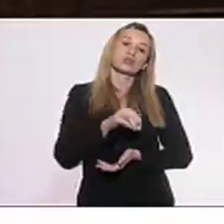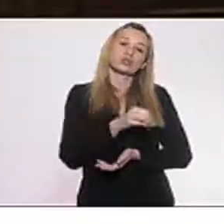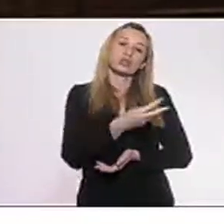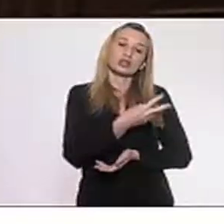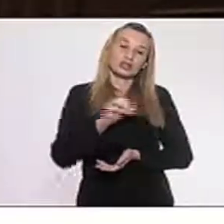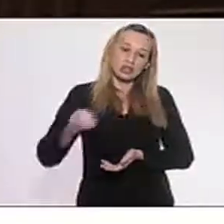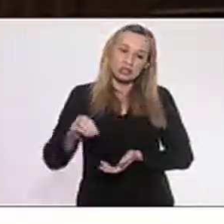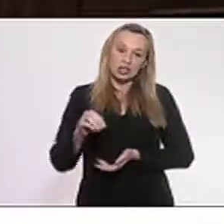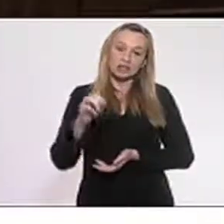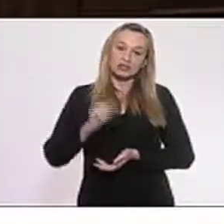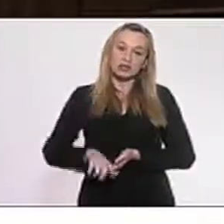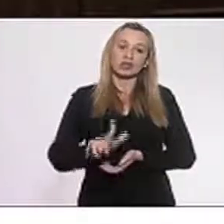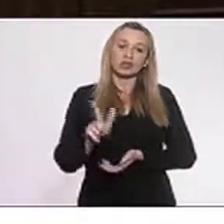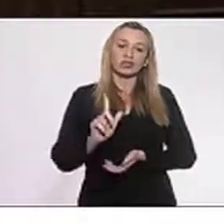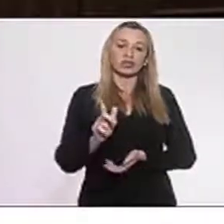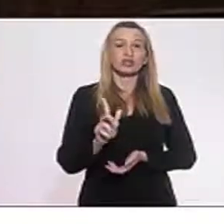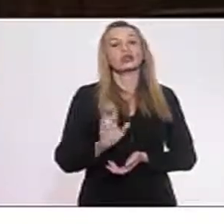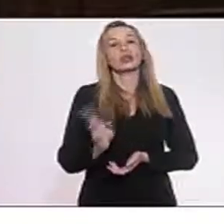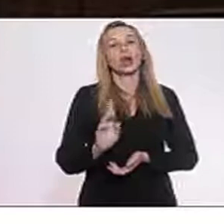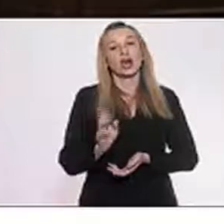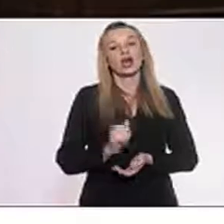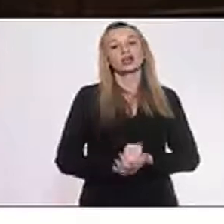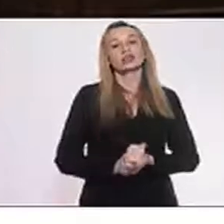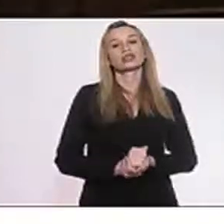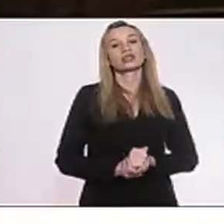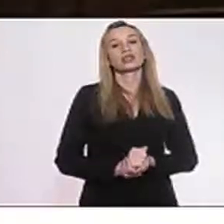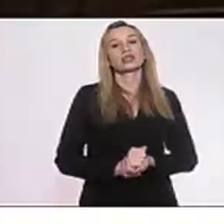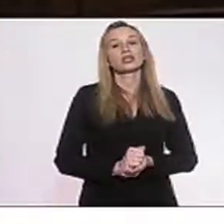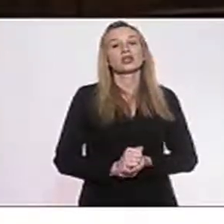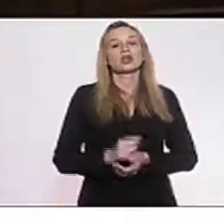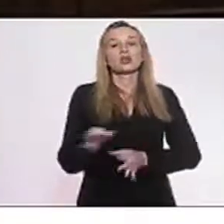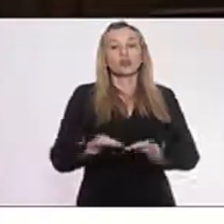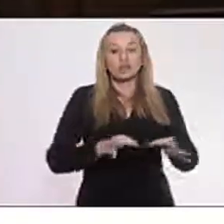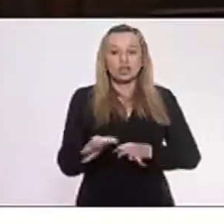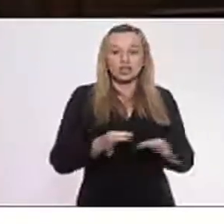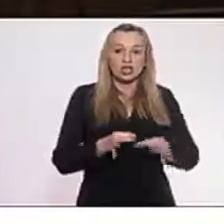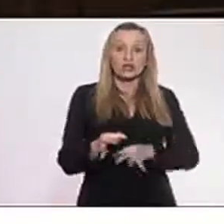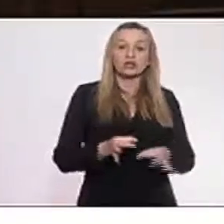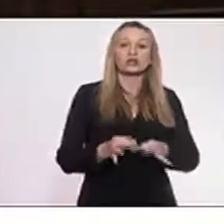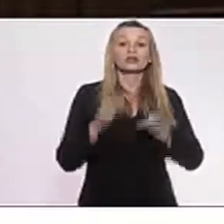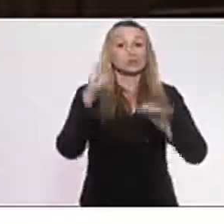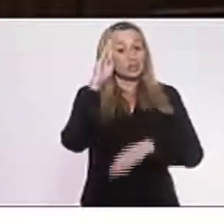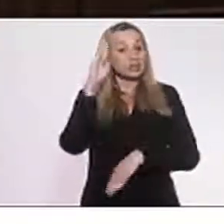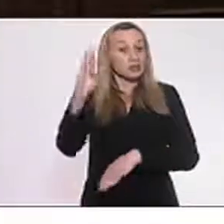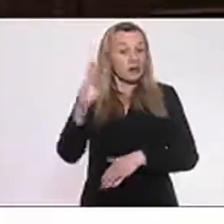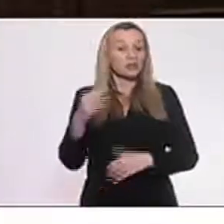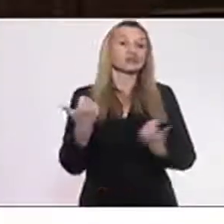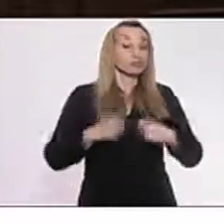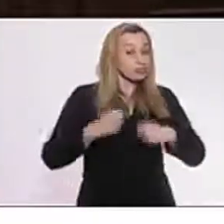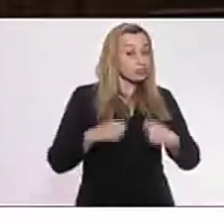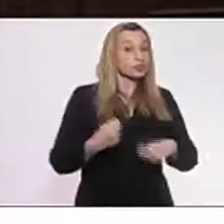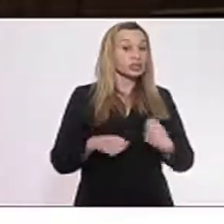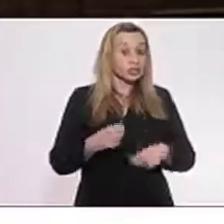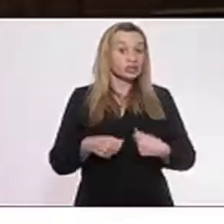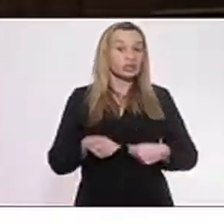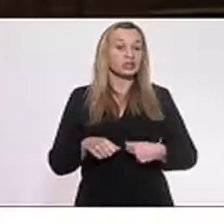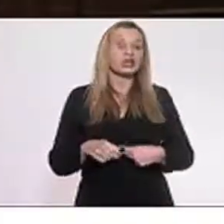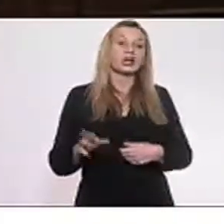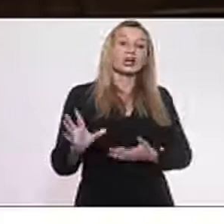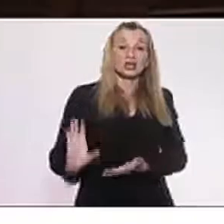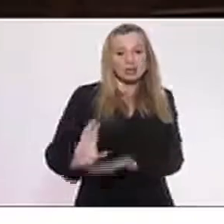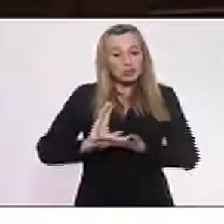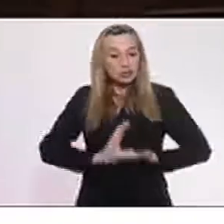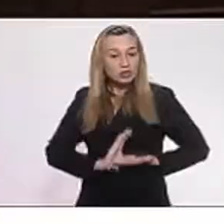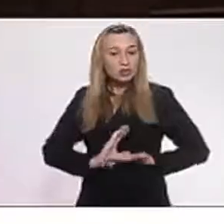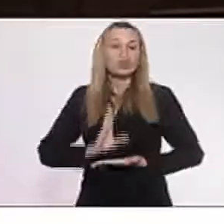quase 600 milhões de reais a pagar, que são os projetos absolutamente prioritários que precisam receber os recursos